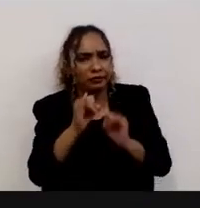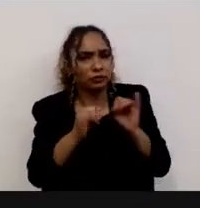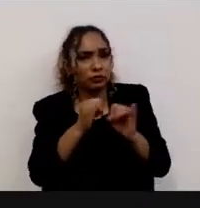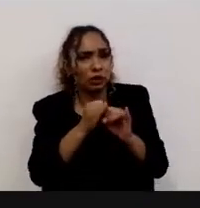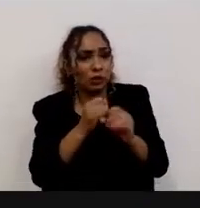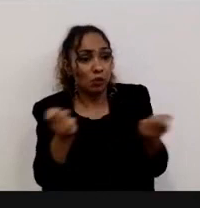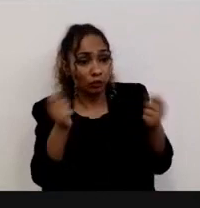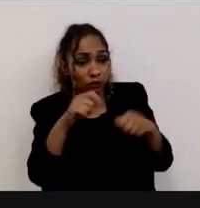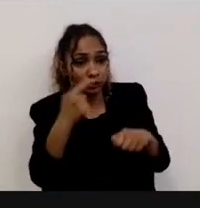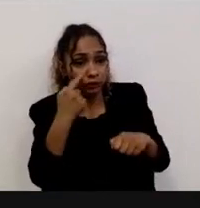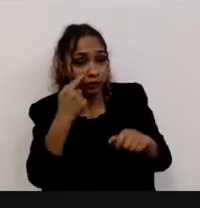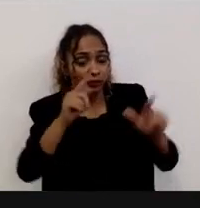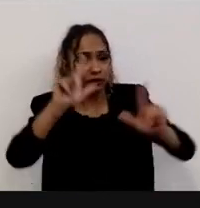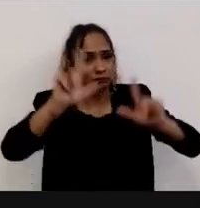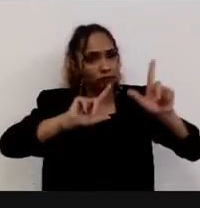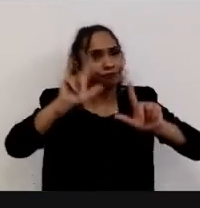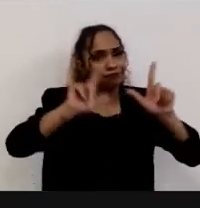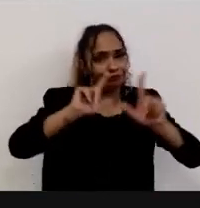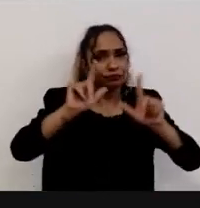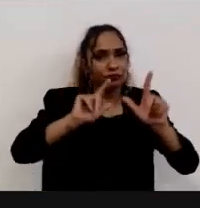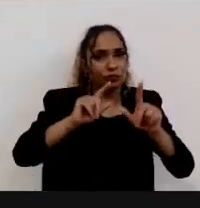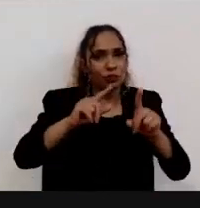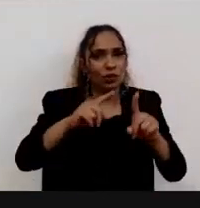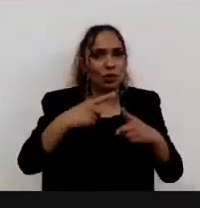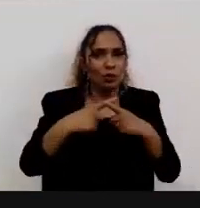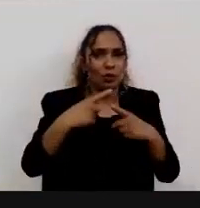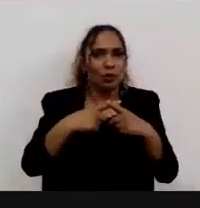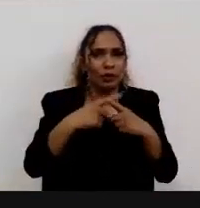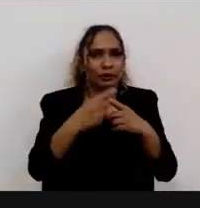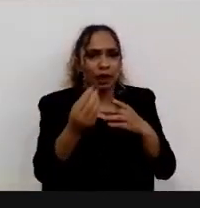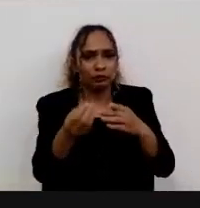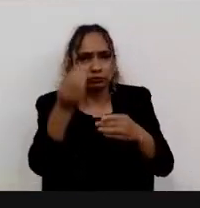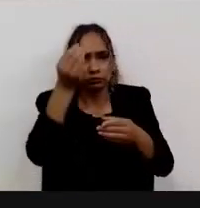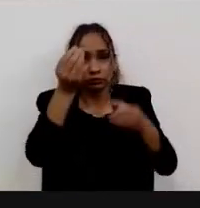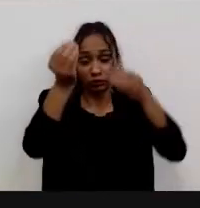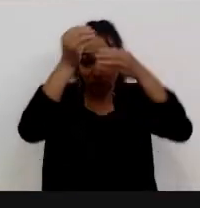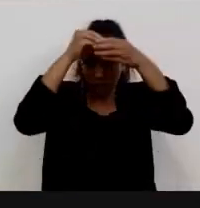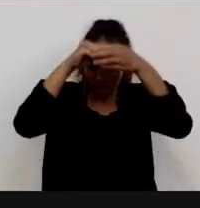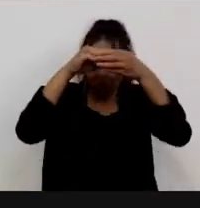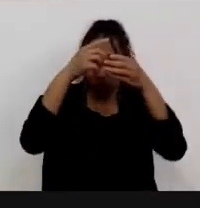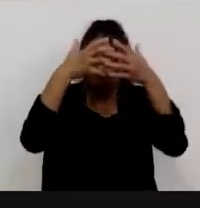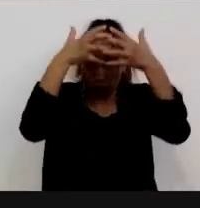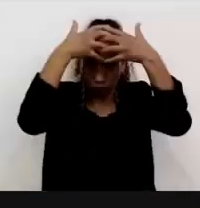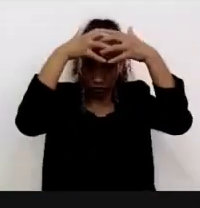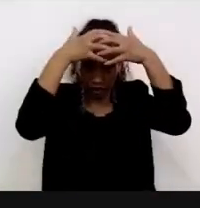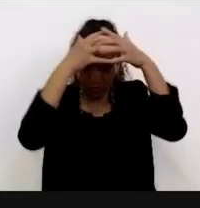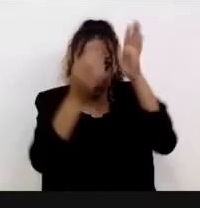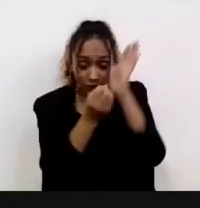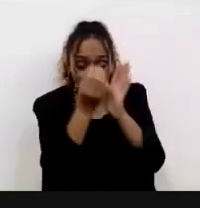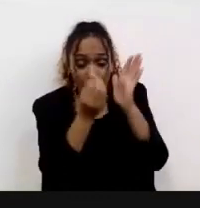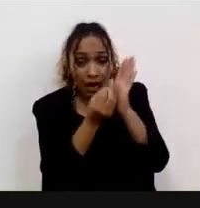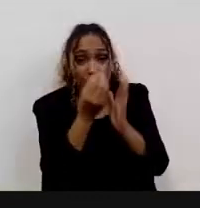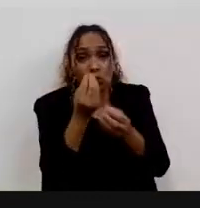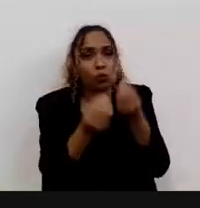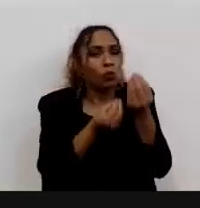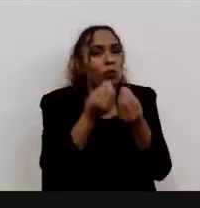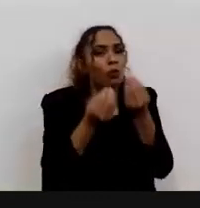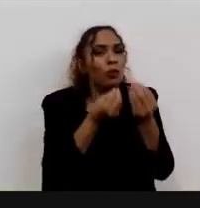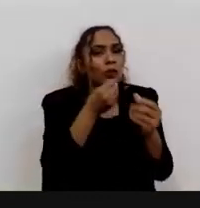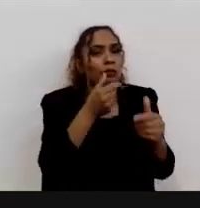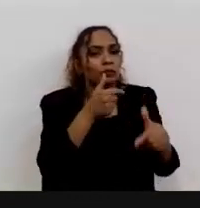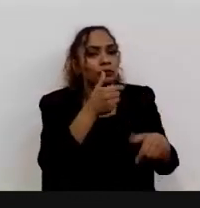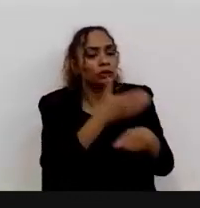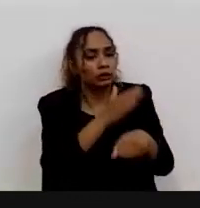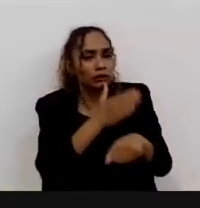visto na televisão, porque, na verdade, o holograma está dentro do teu cérebro. Então, se você criar condições, né, de